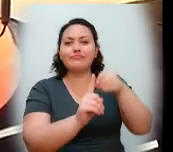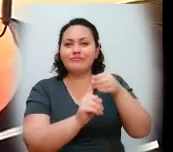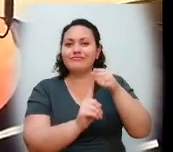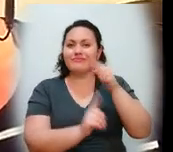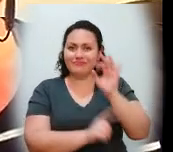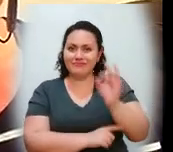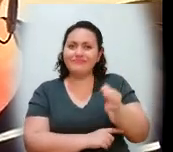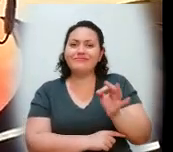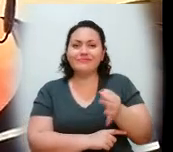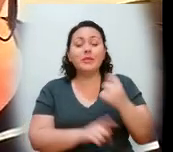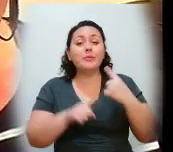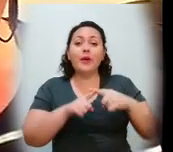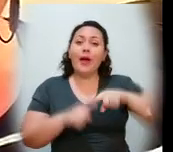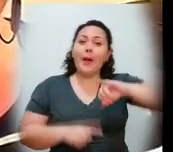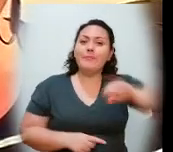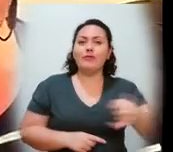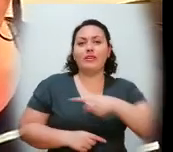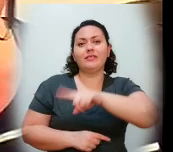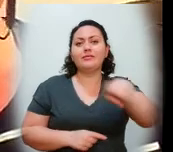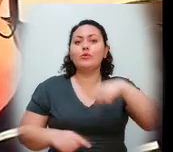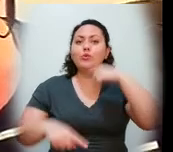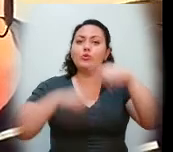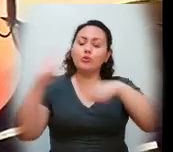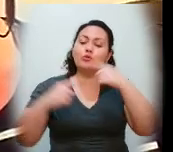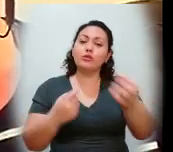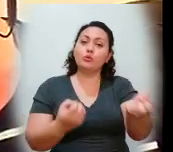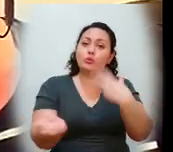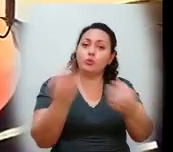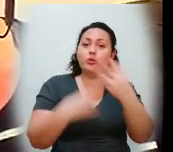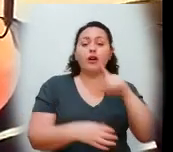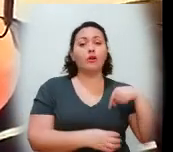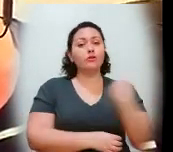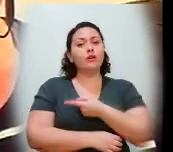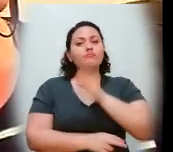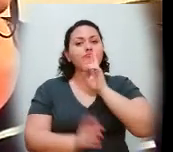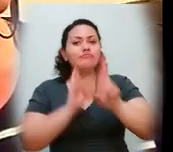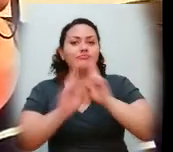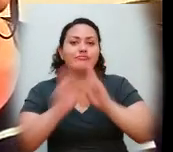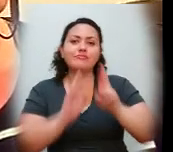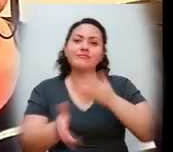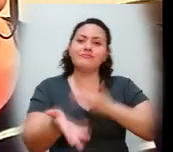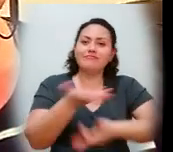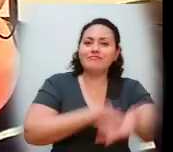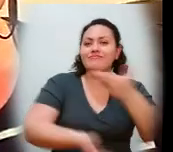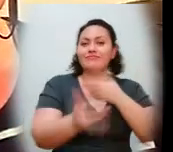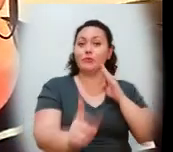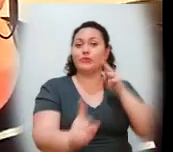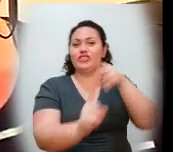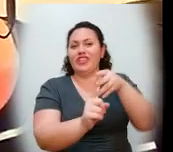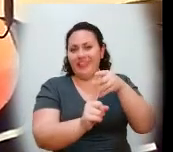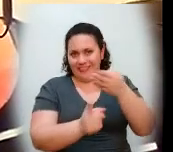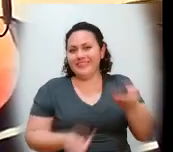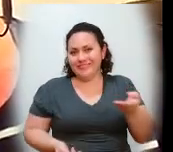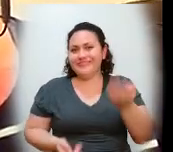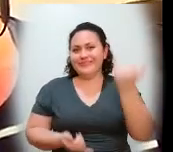daí as dúvidas exatamente. vêm e a gente consegue trazer, né, de Aham, uma forma mais aham, assertiva, assim, as informações.